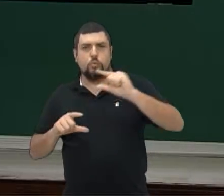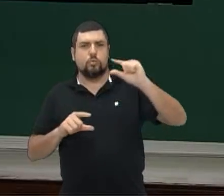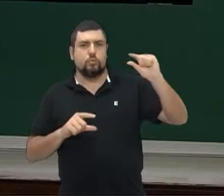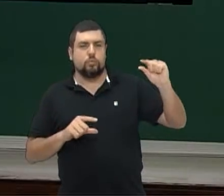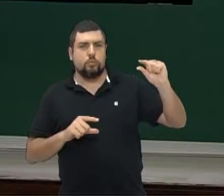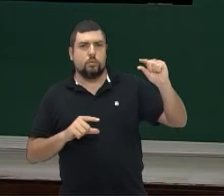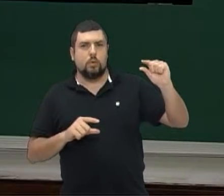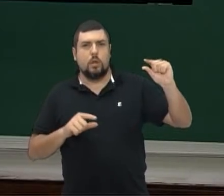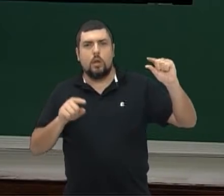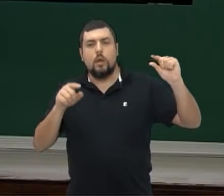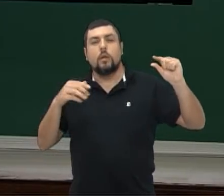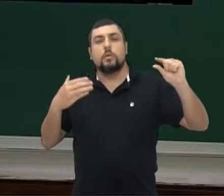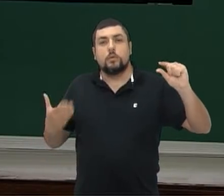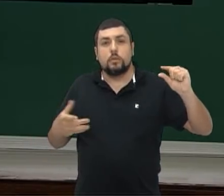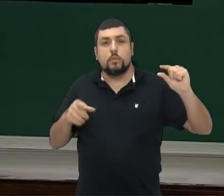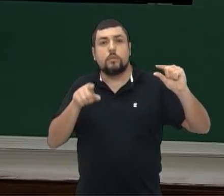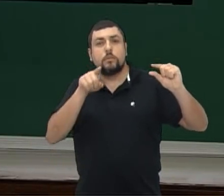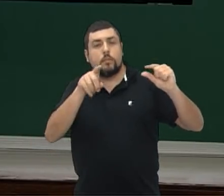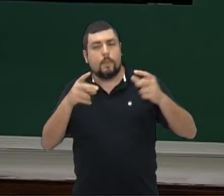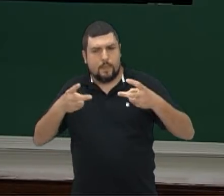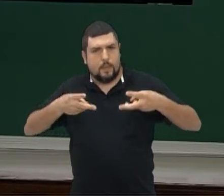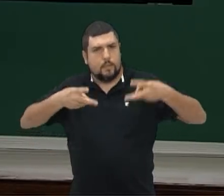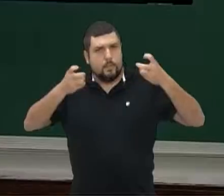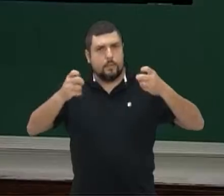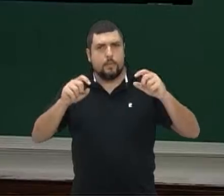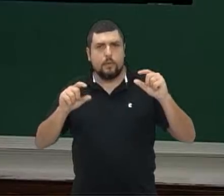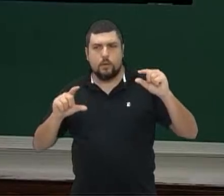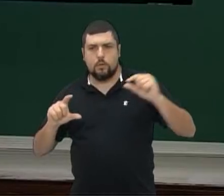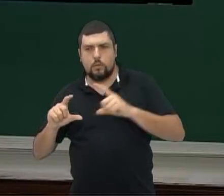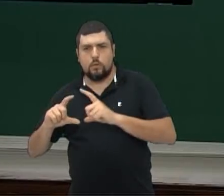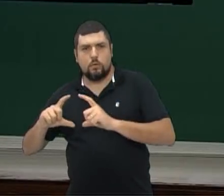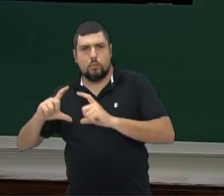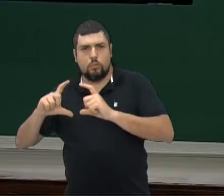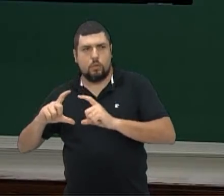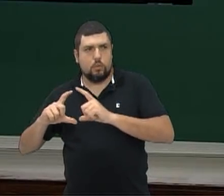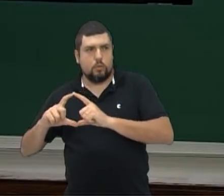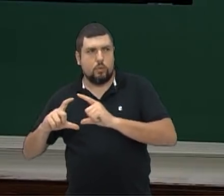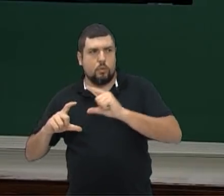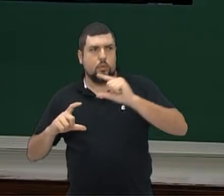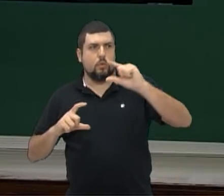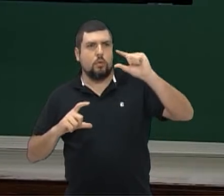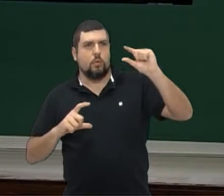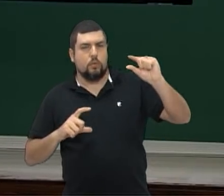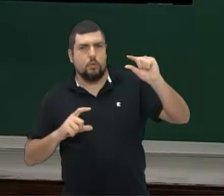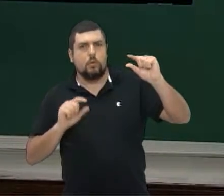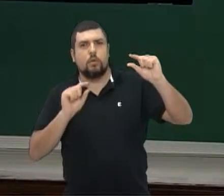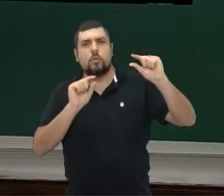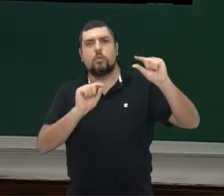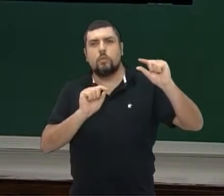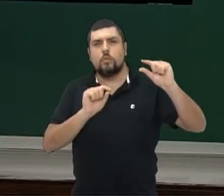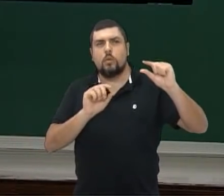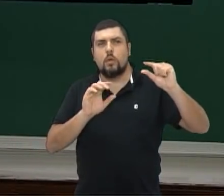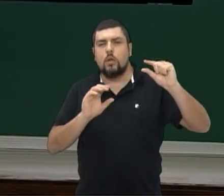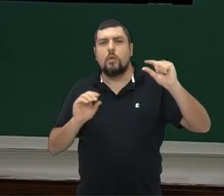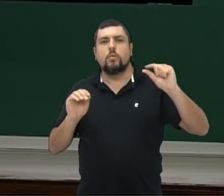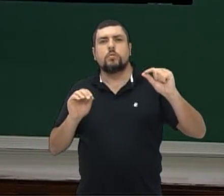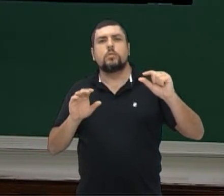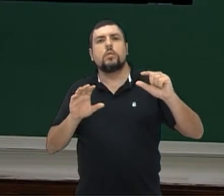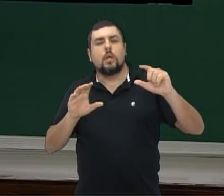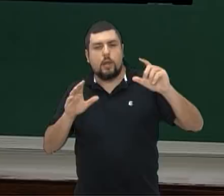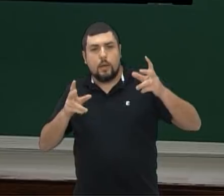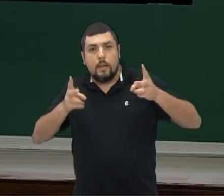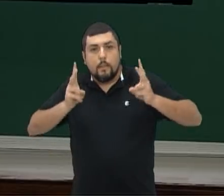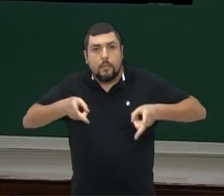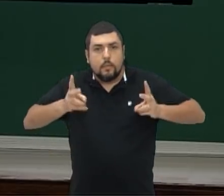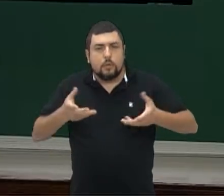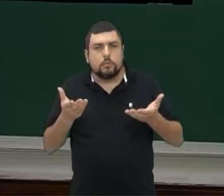figura 1, você pode perceber, reduz o tamanho da malha quadriculada, mantendo a proporção